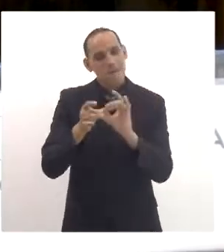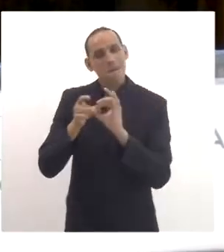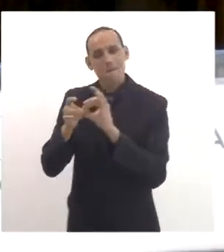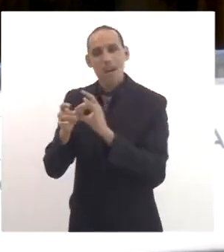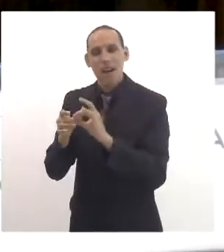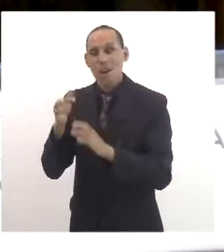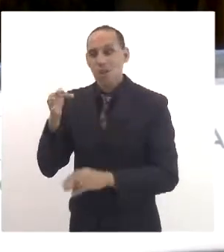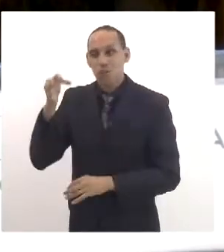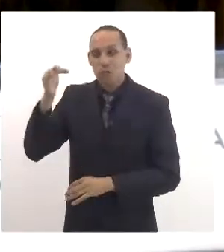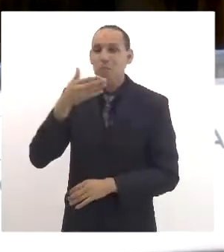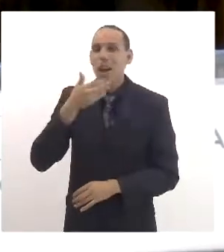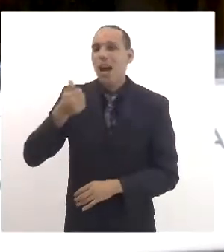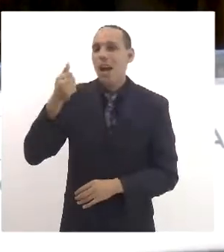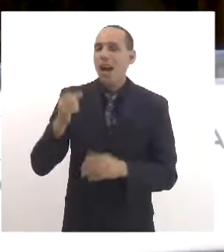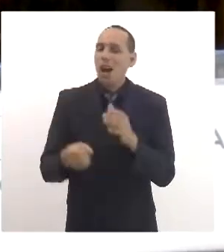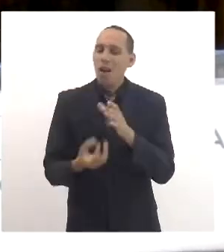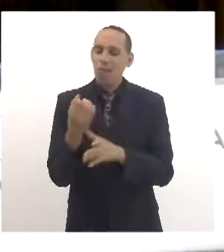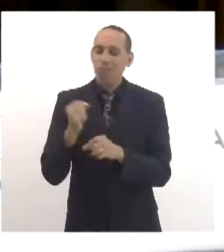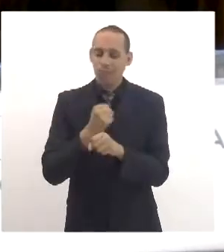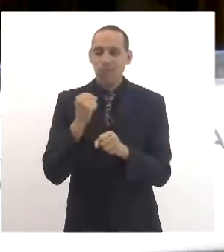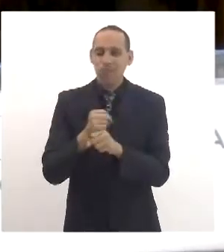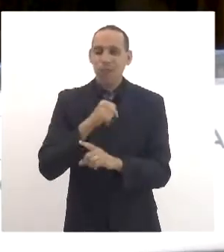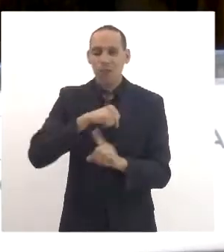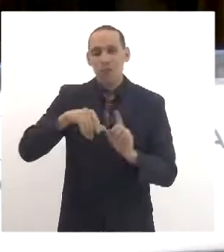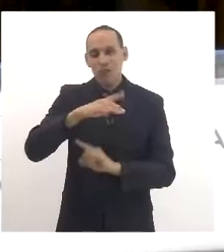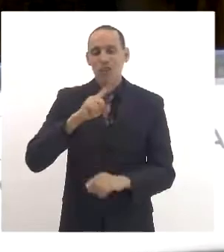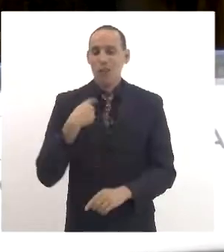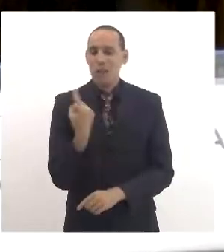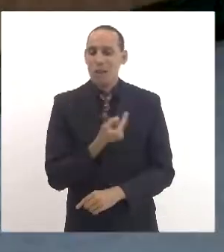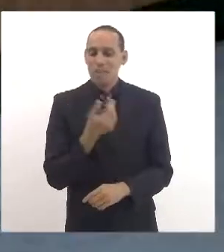um futuro melhor nas nossas sociedades. Muito obrigada.